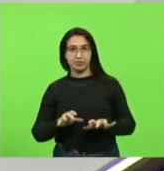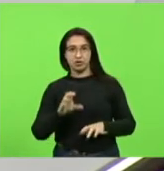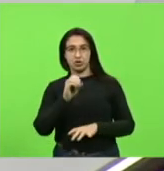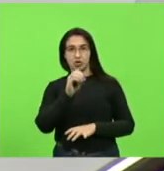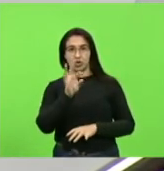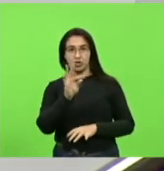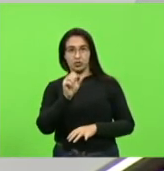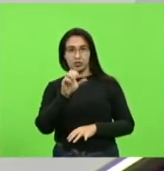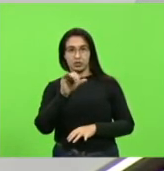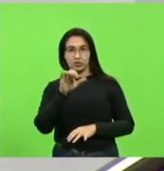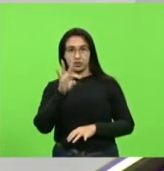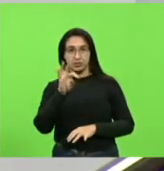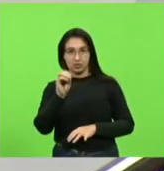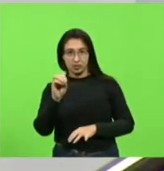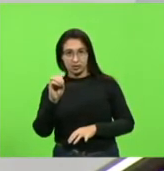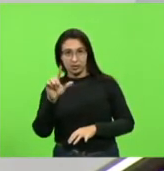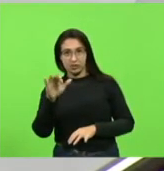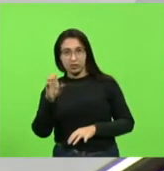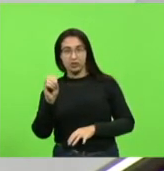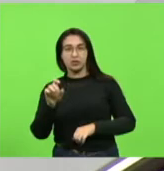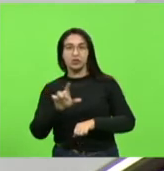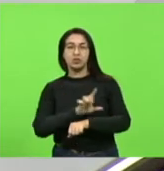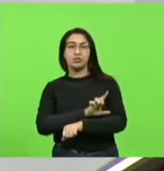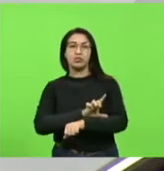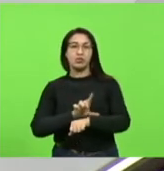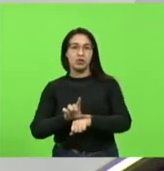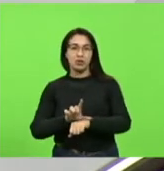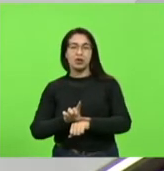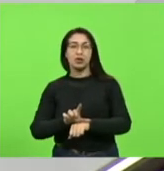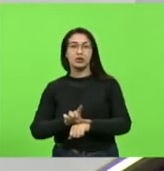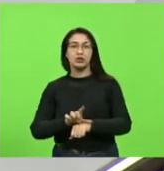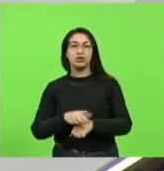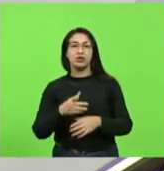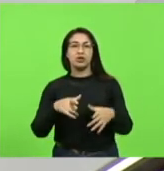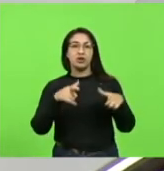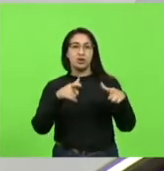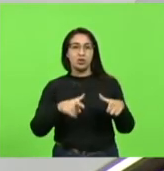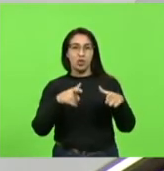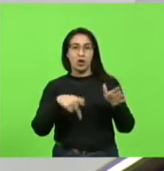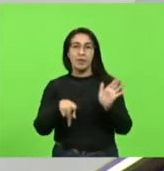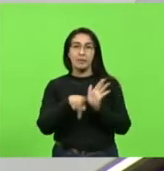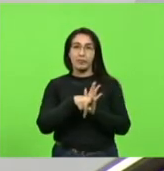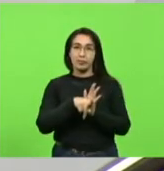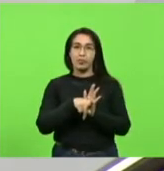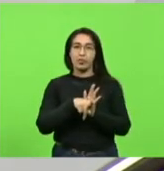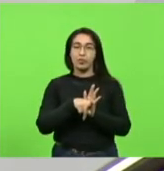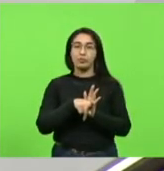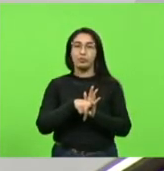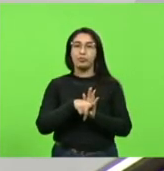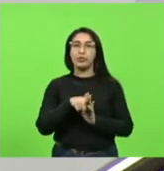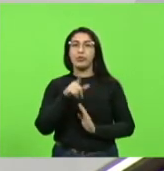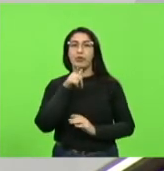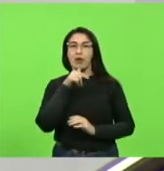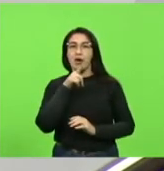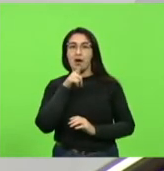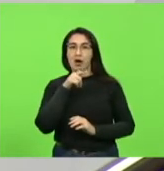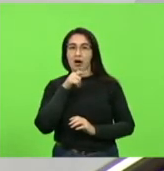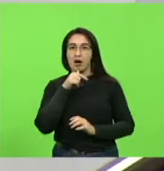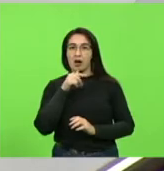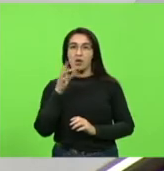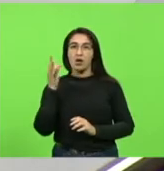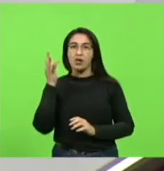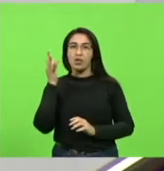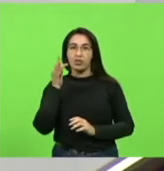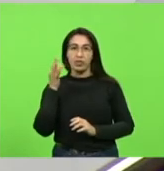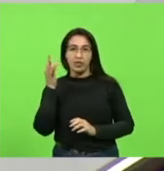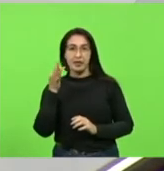em Lages, Correia Pinto, que são os centros de hidroterapia. Até agora não foi para licitação, porque apesar